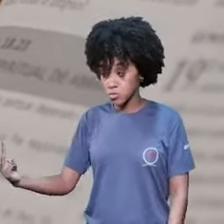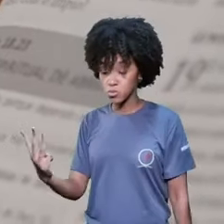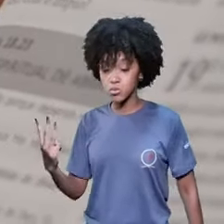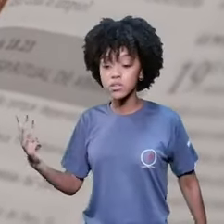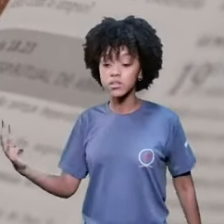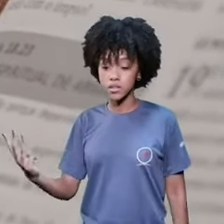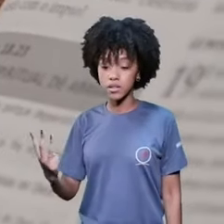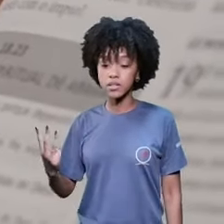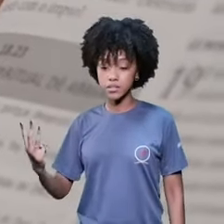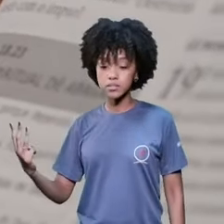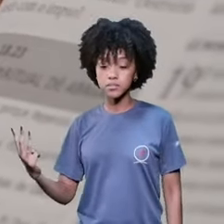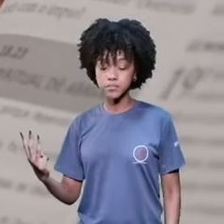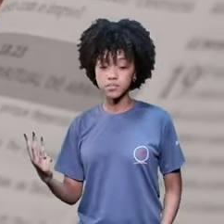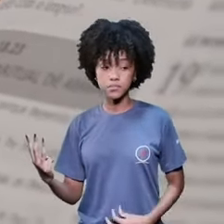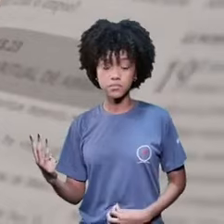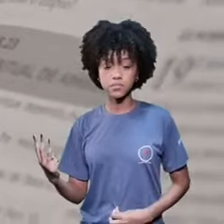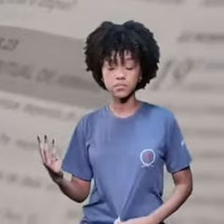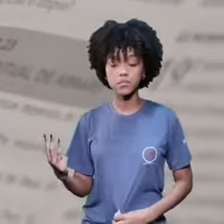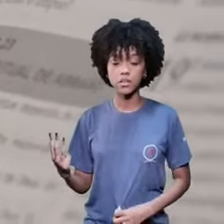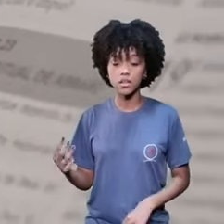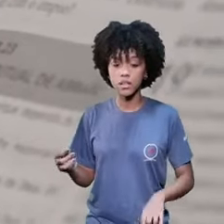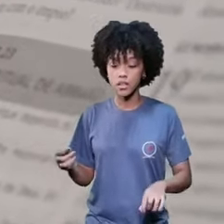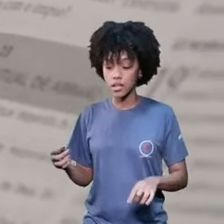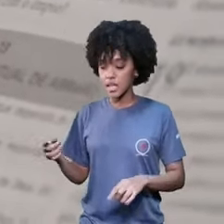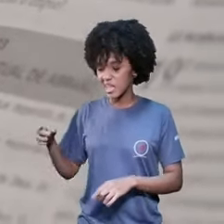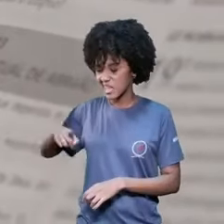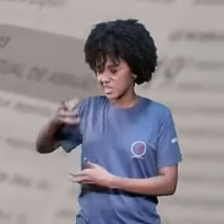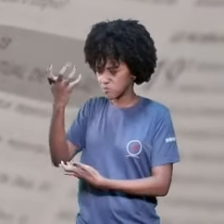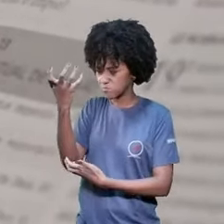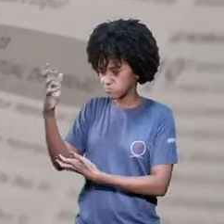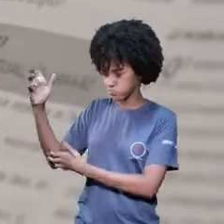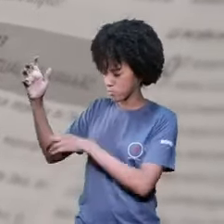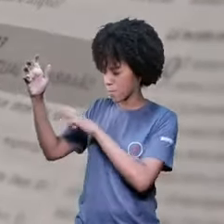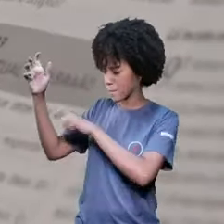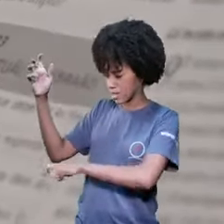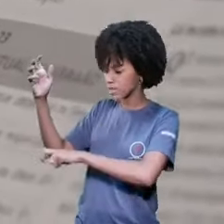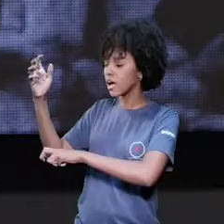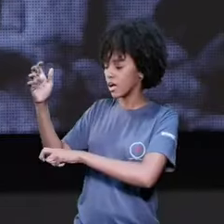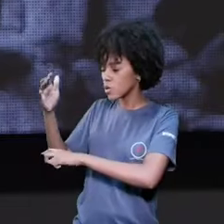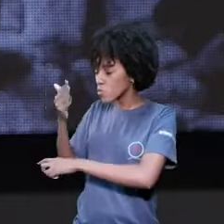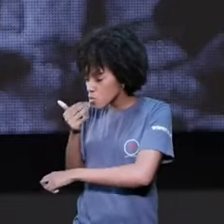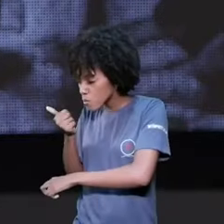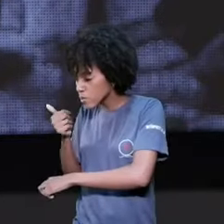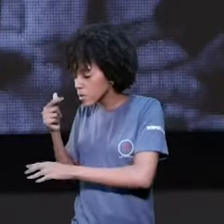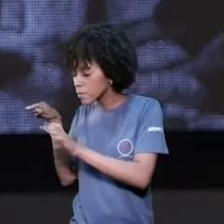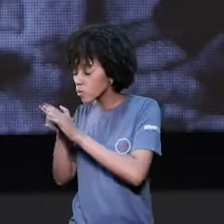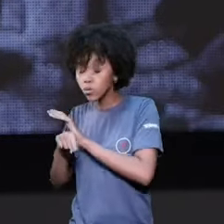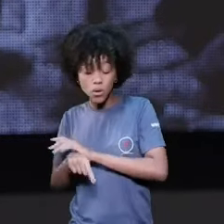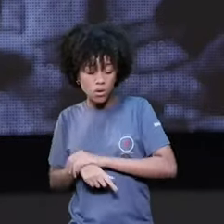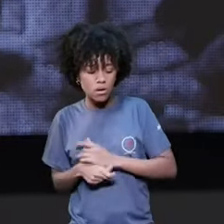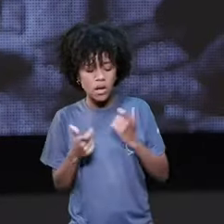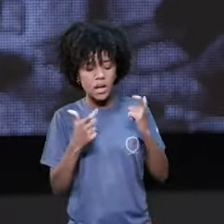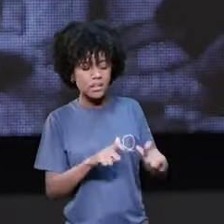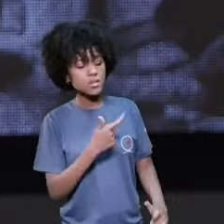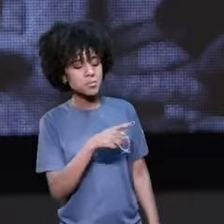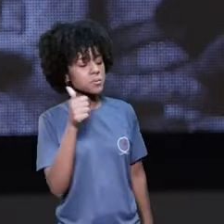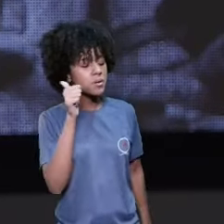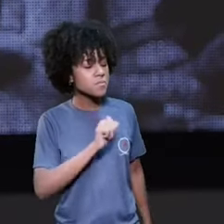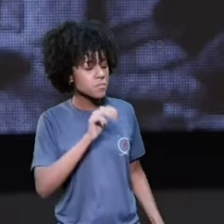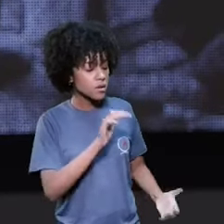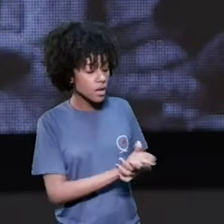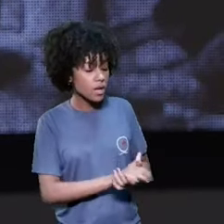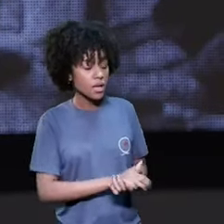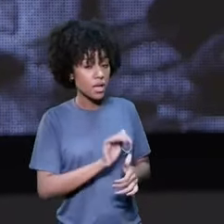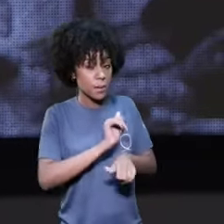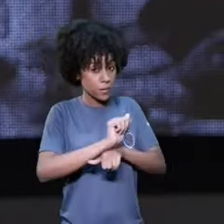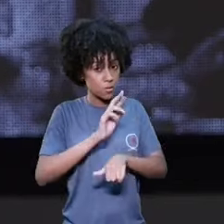em pé, junto a eles, debaixo da árvore, enquanto eles comiam. Então fizeram uma pergunta: Onde está Sara, tua mulher? E ele